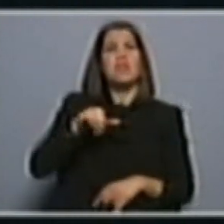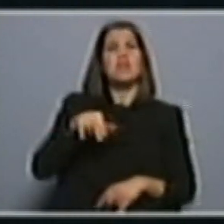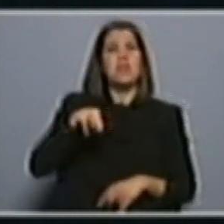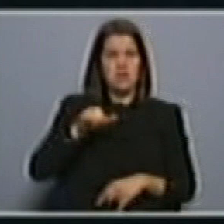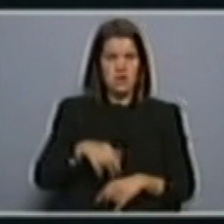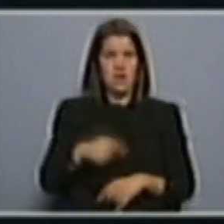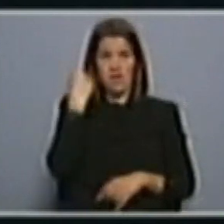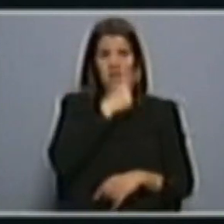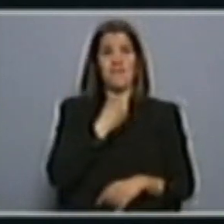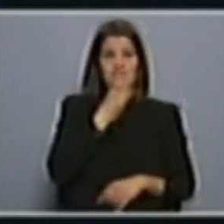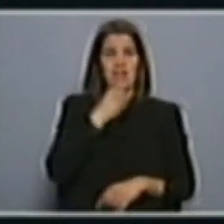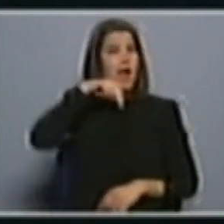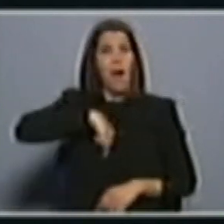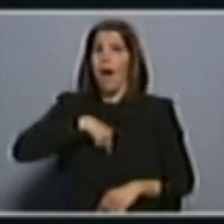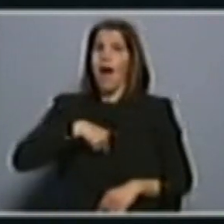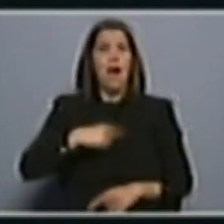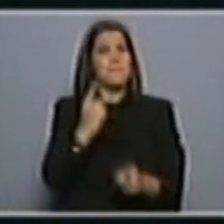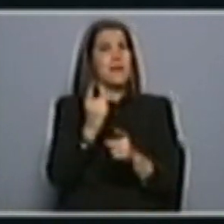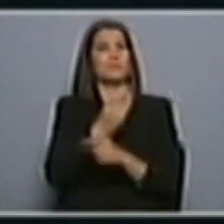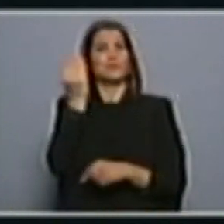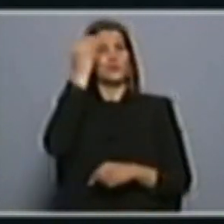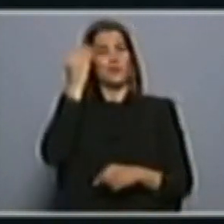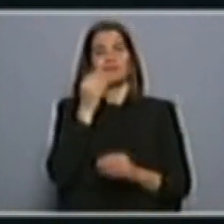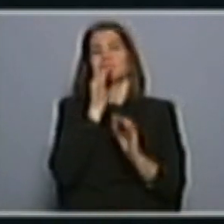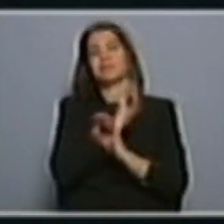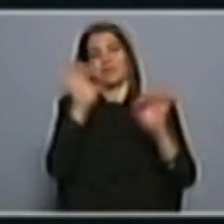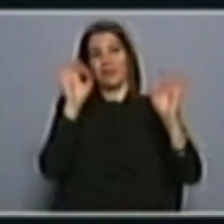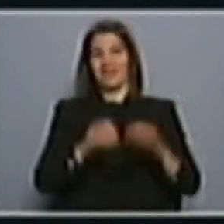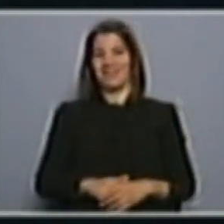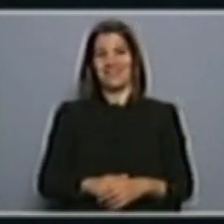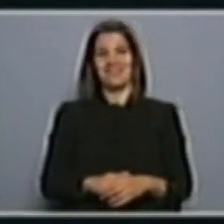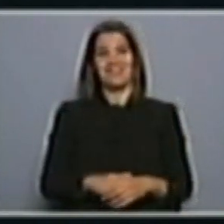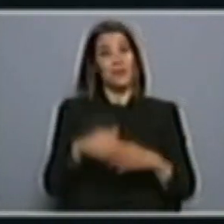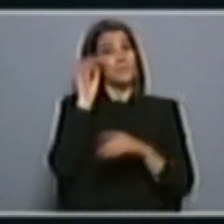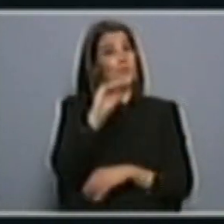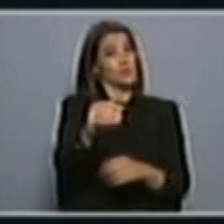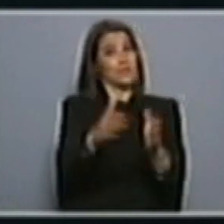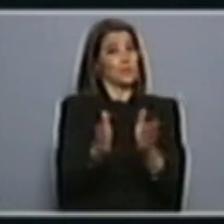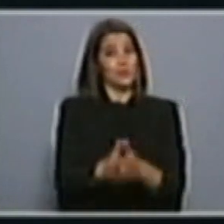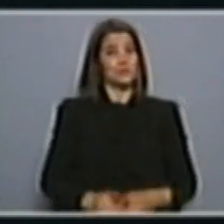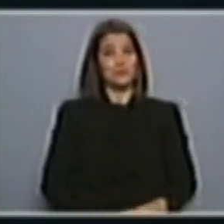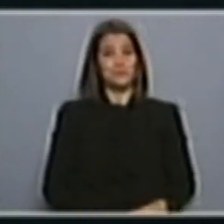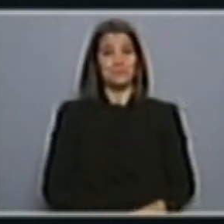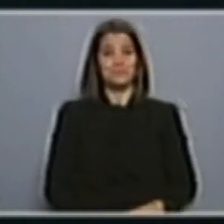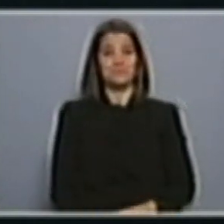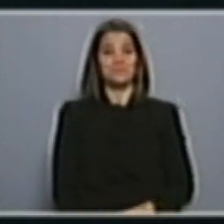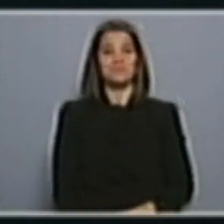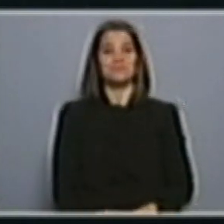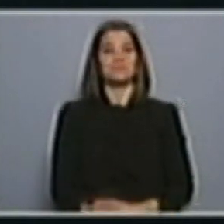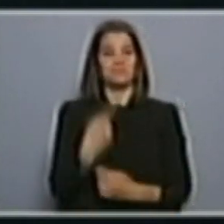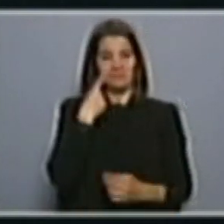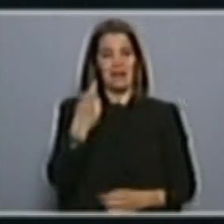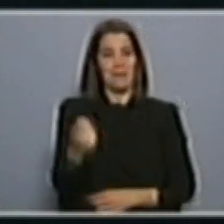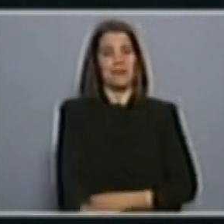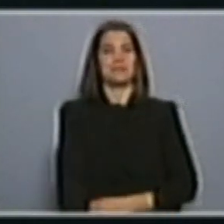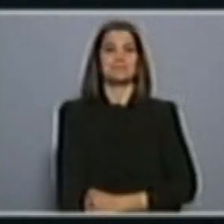por fora, mas não envelheceu por dentro. E isso é maravilhoso. É um conselho para toda a gente. Reparem como ela vai